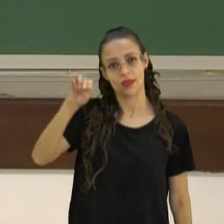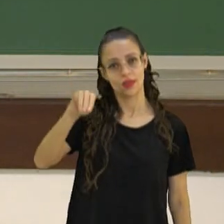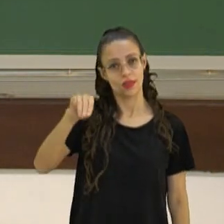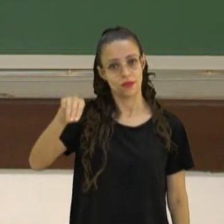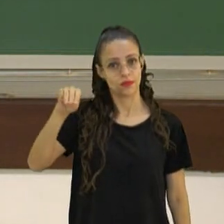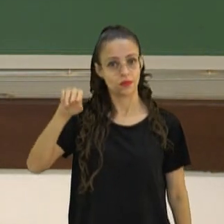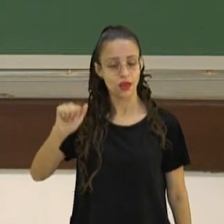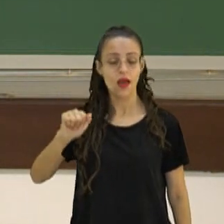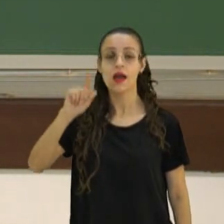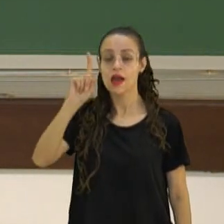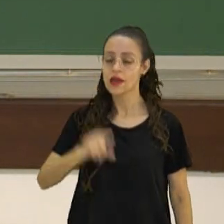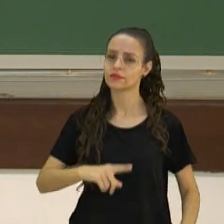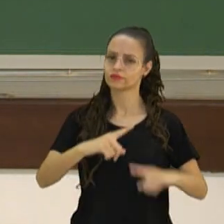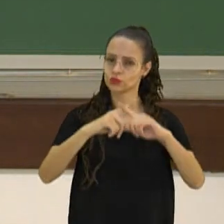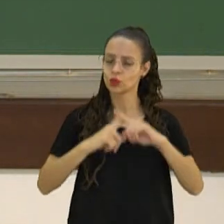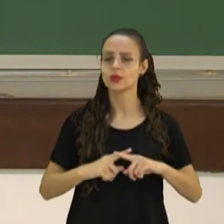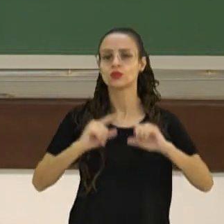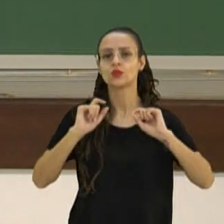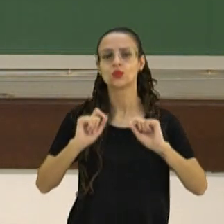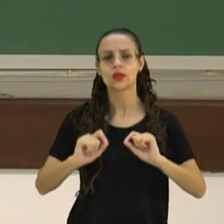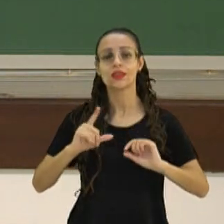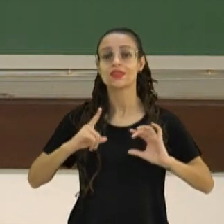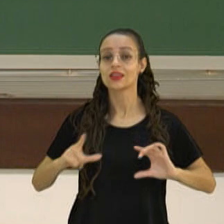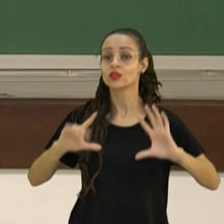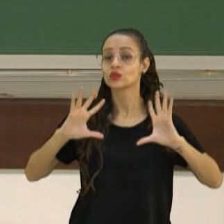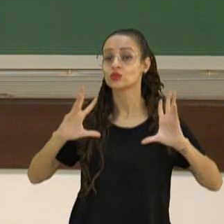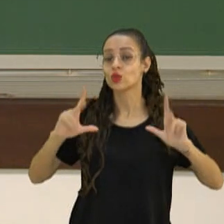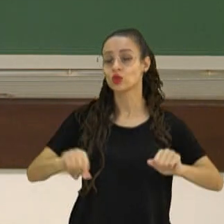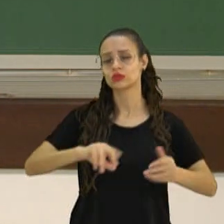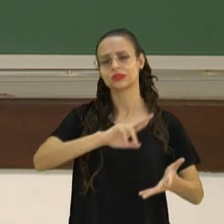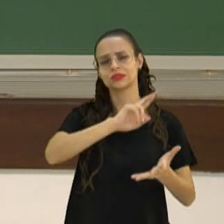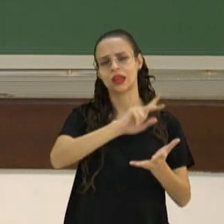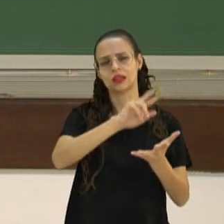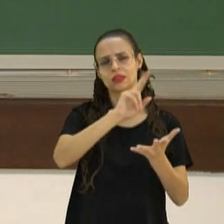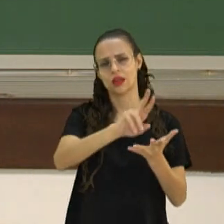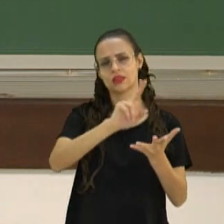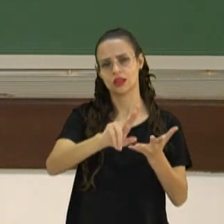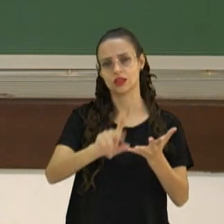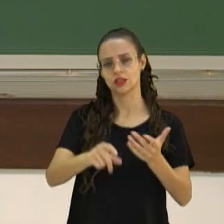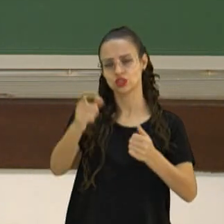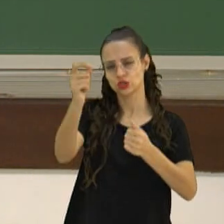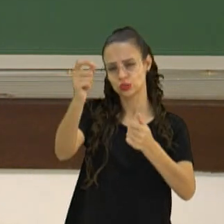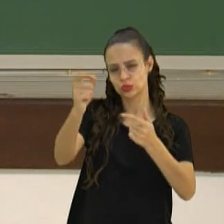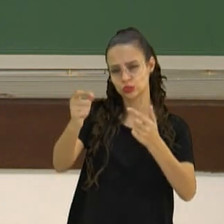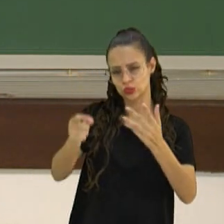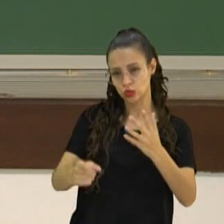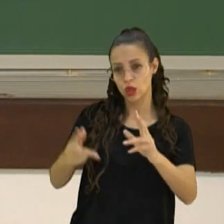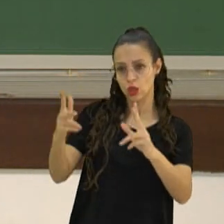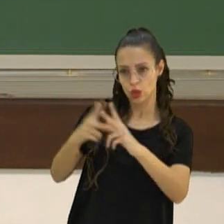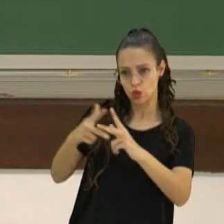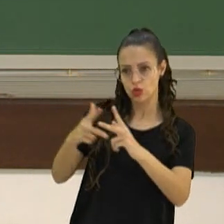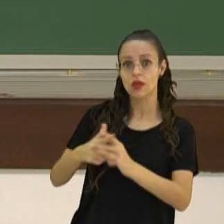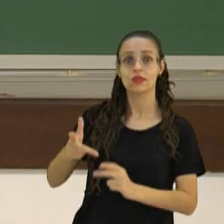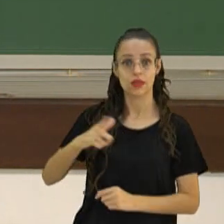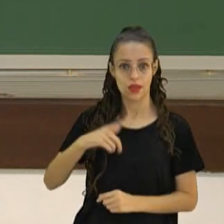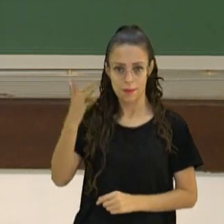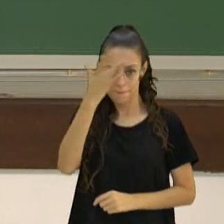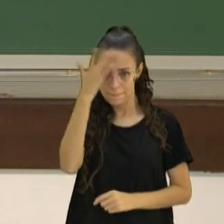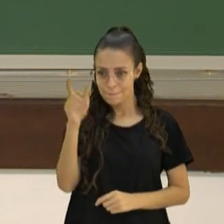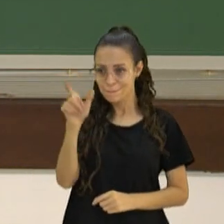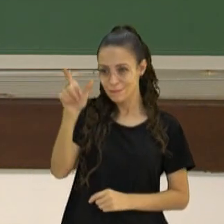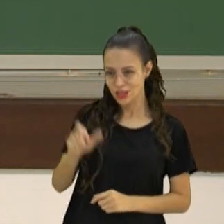uma competição que existe, né, que reúne todos os estilos de luta, né, quanto mais estilo de luta o lutador